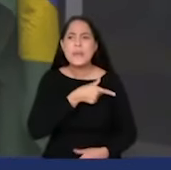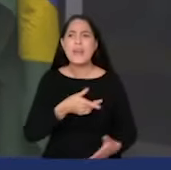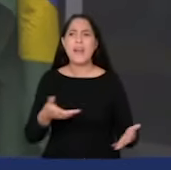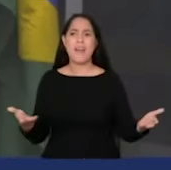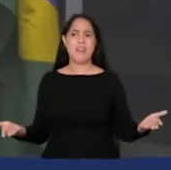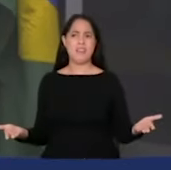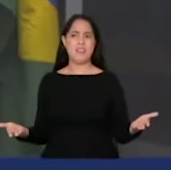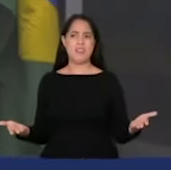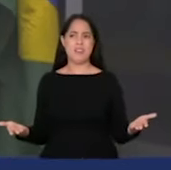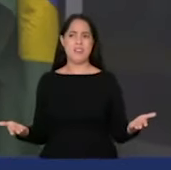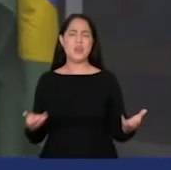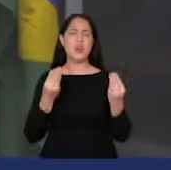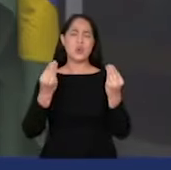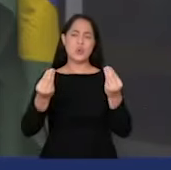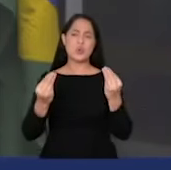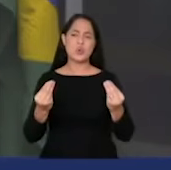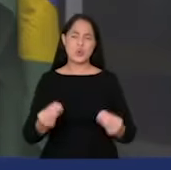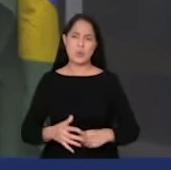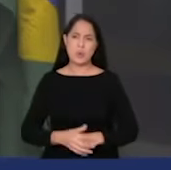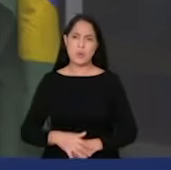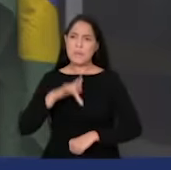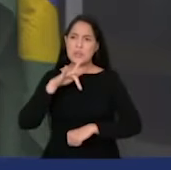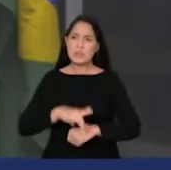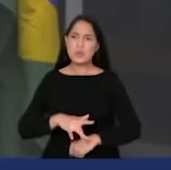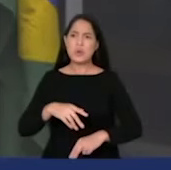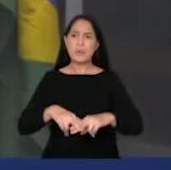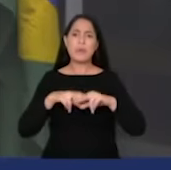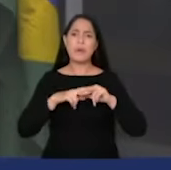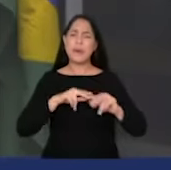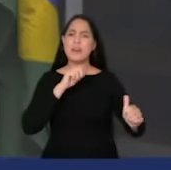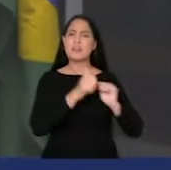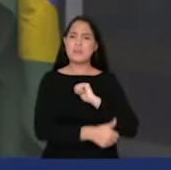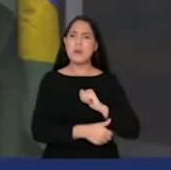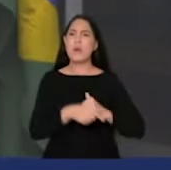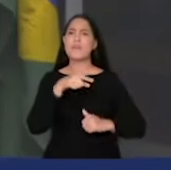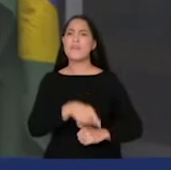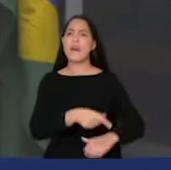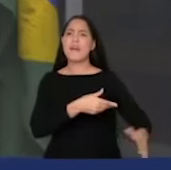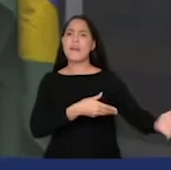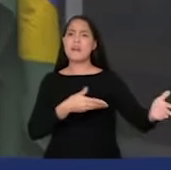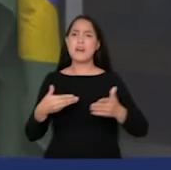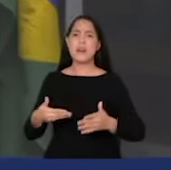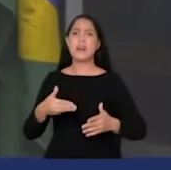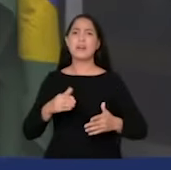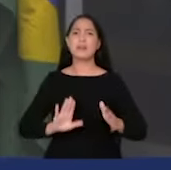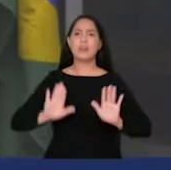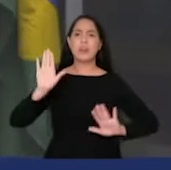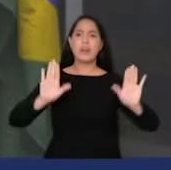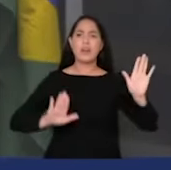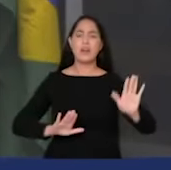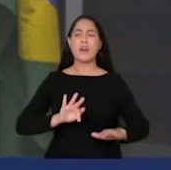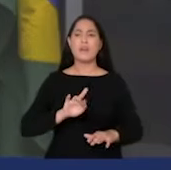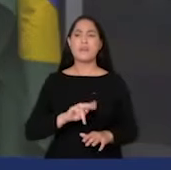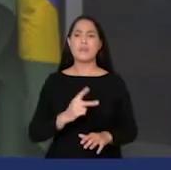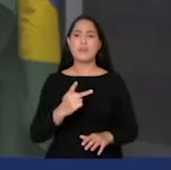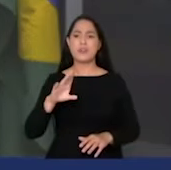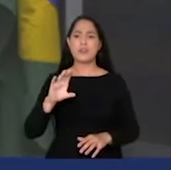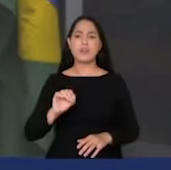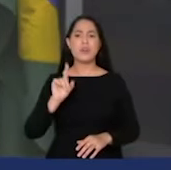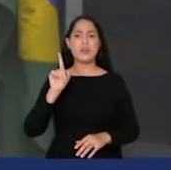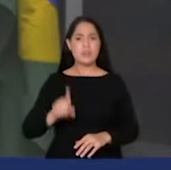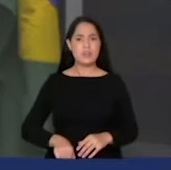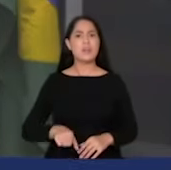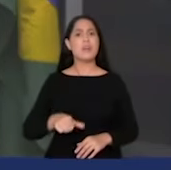Esporte abraça o filho do candidato ao governo, Marcelo Freixo, que também é empregado dessa Secretaria